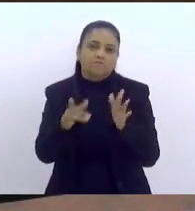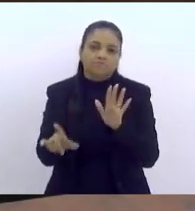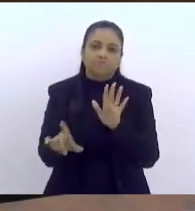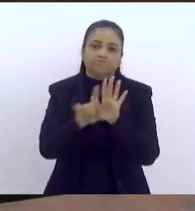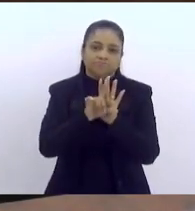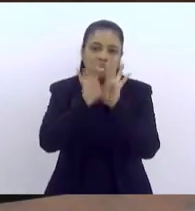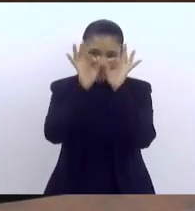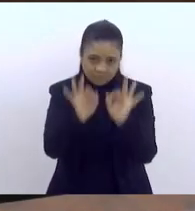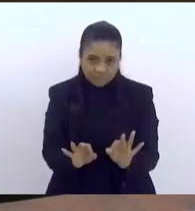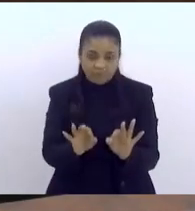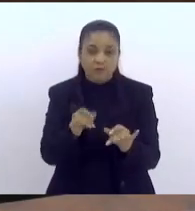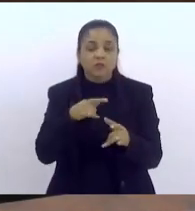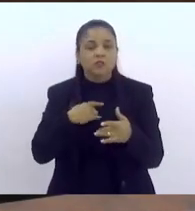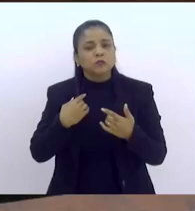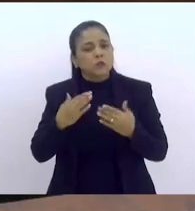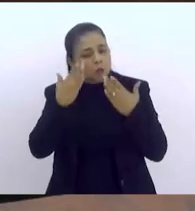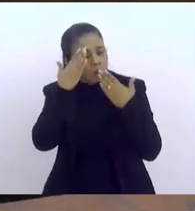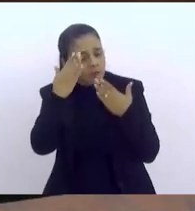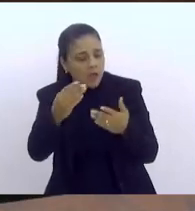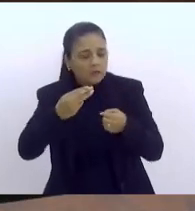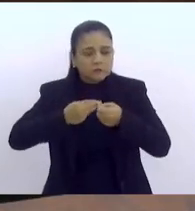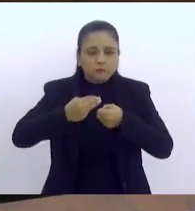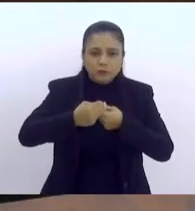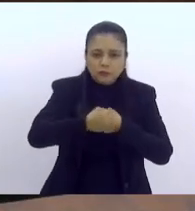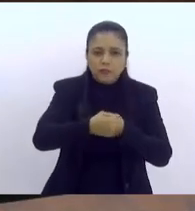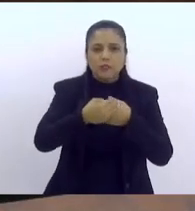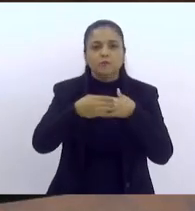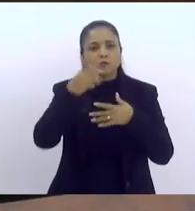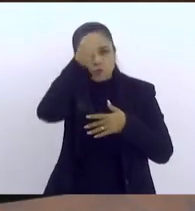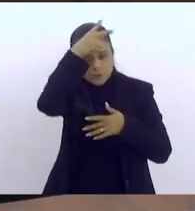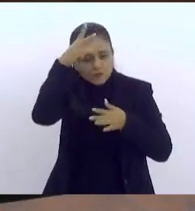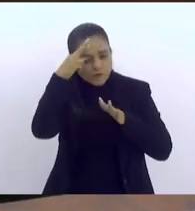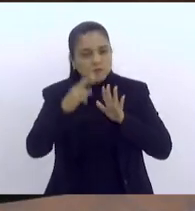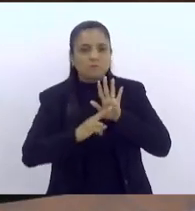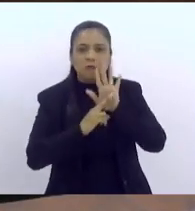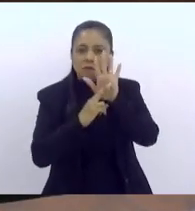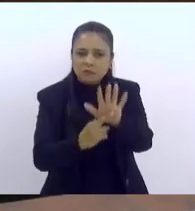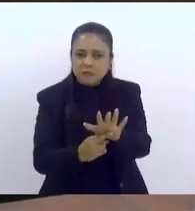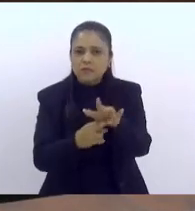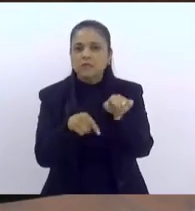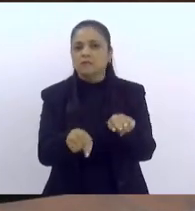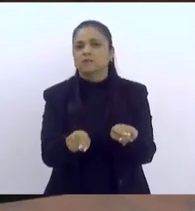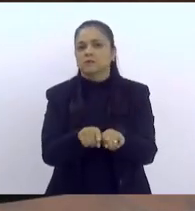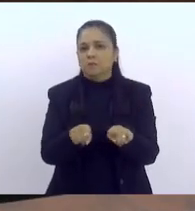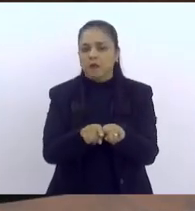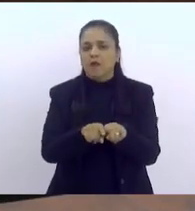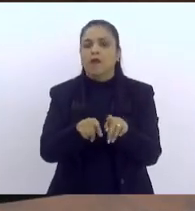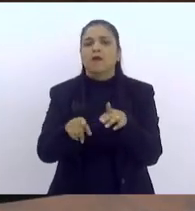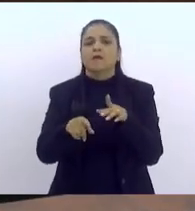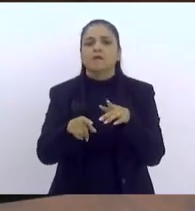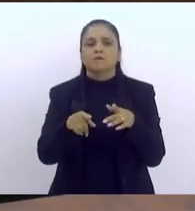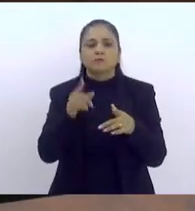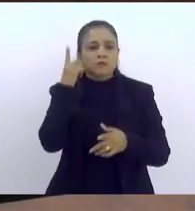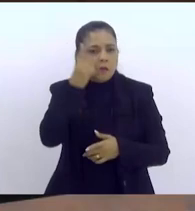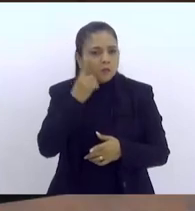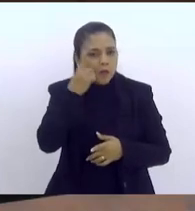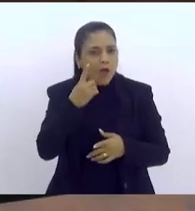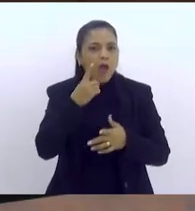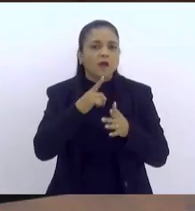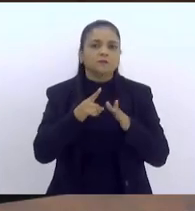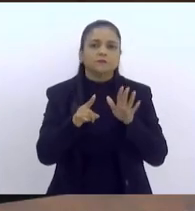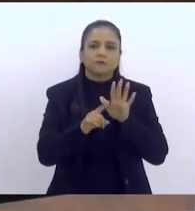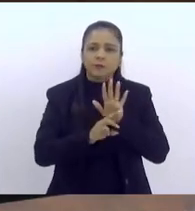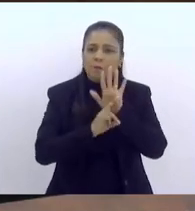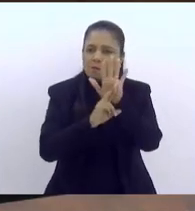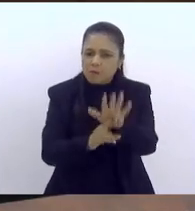participaram, todos os municípios, os prefeitos que enviaram seus representantes, os deputados que fazem parte da frente, e o desdobramento